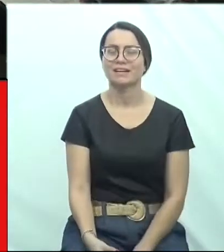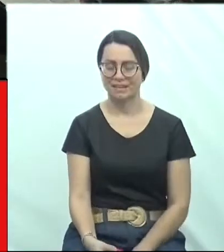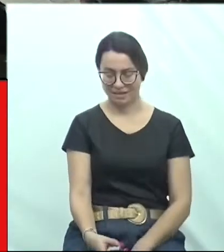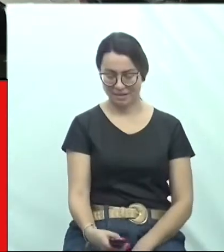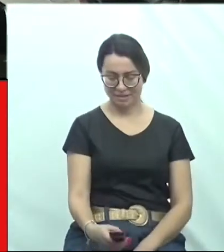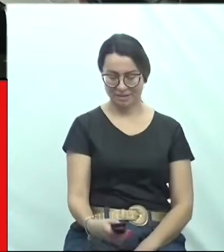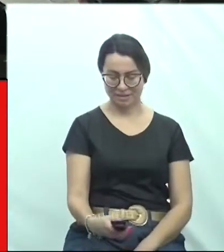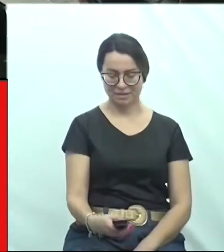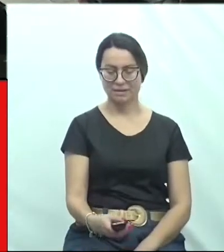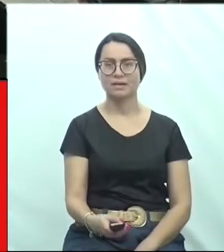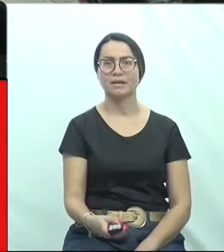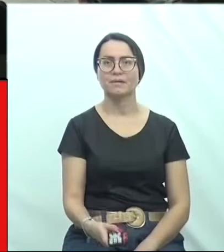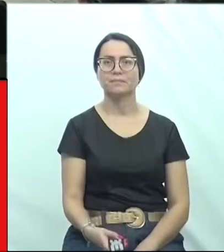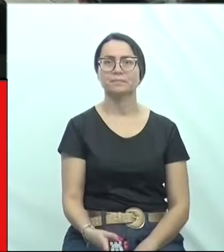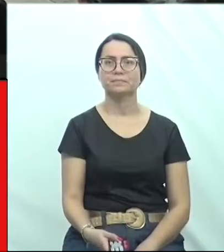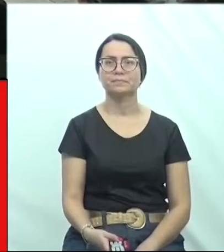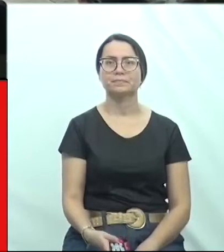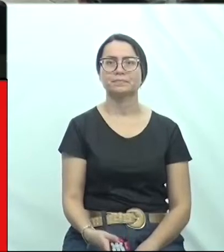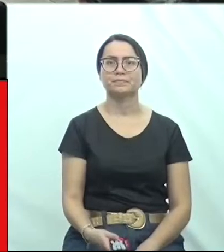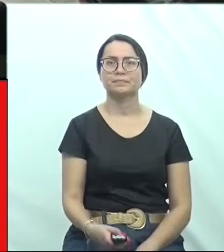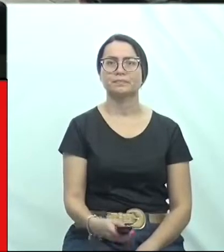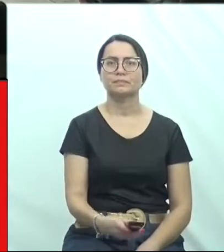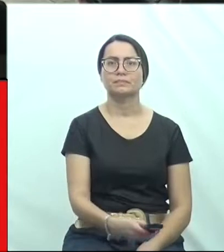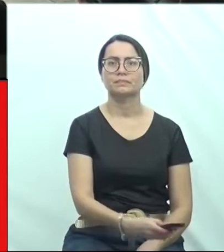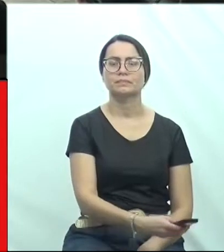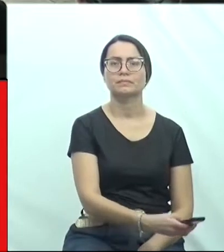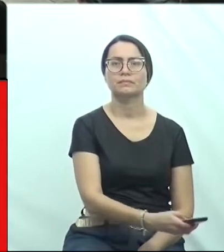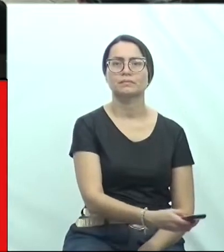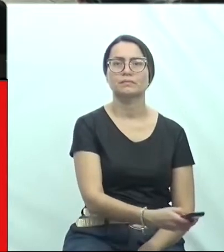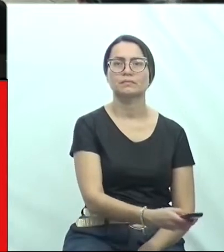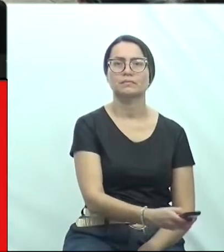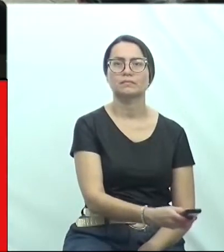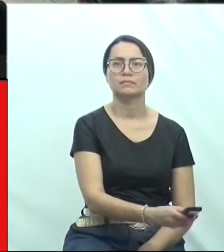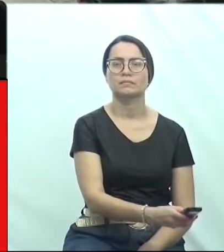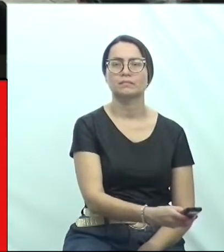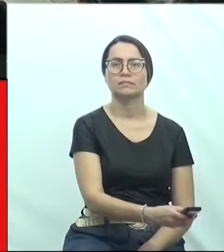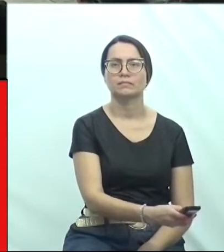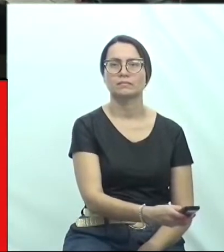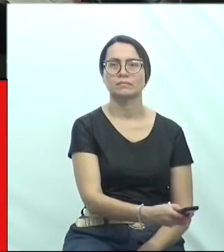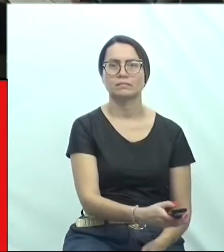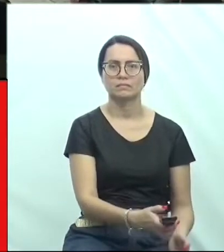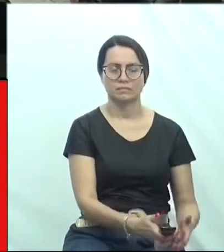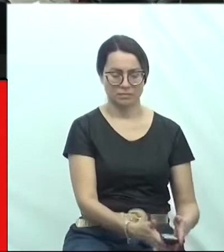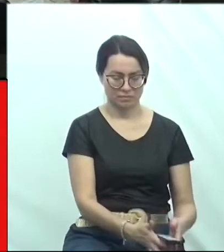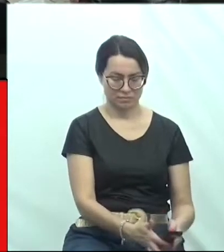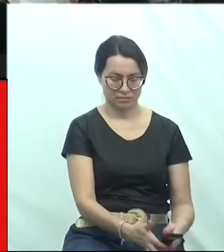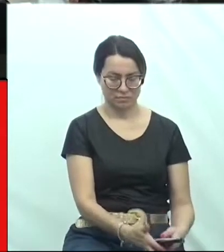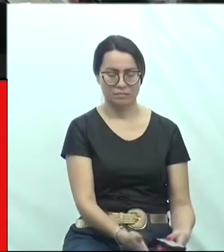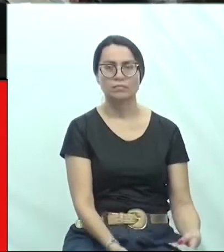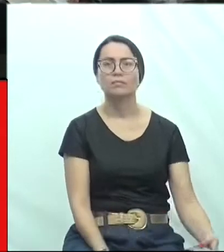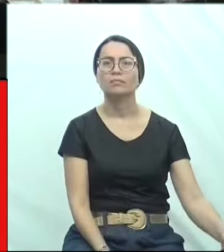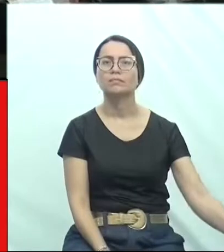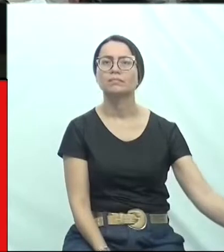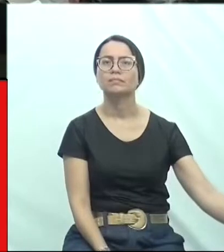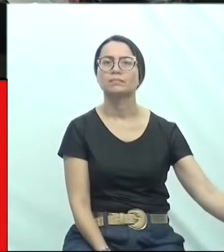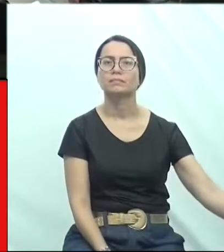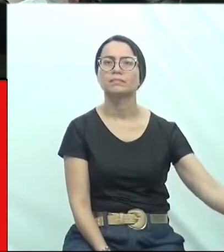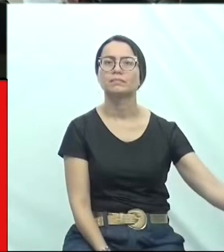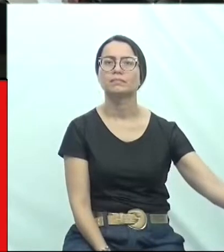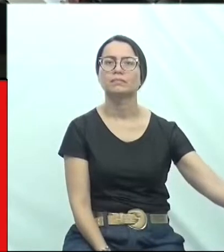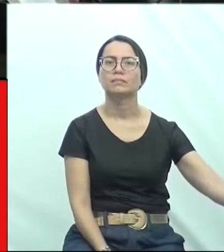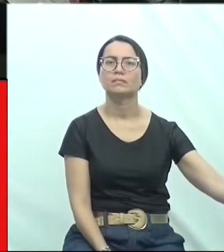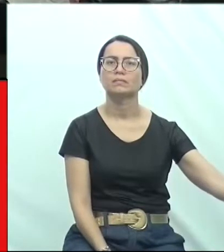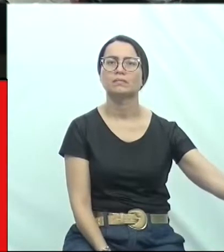O tempo de todos os vereadores foram cedidos para... Então, a inscrição, daí qualquer vereador pode falar, desde que faça